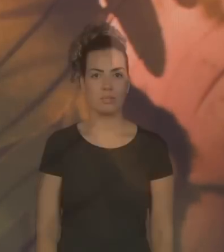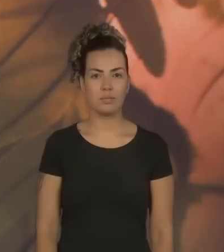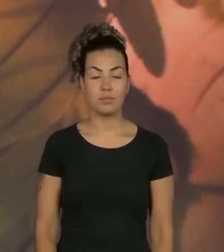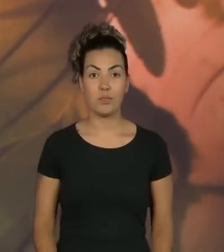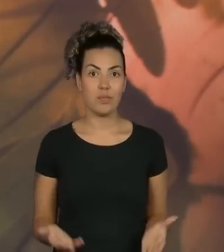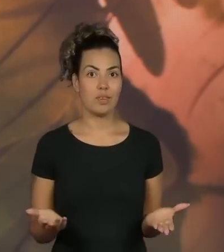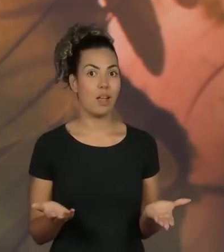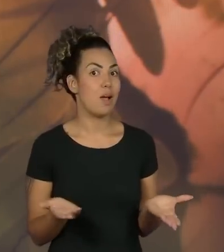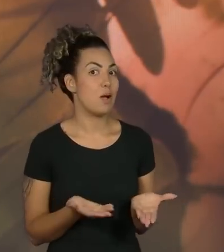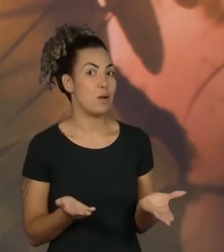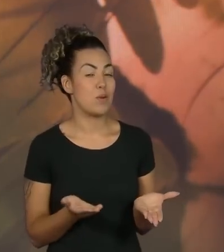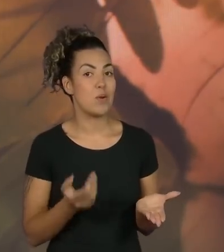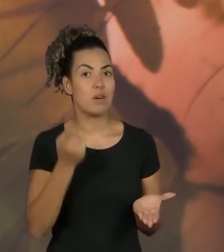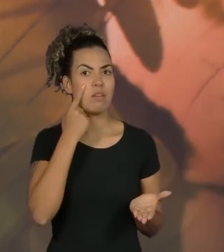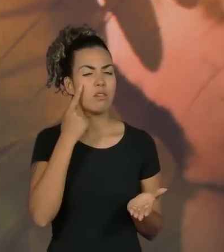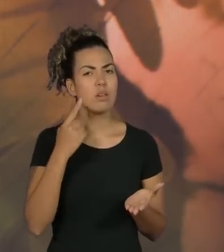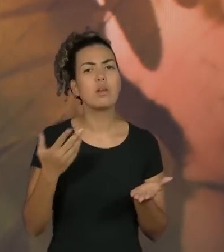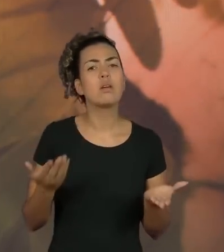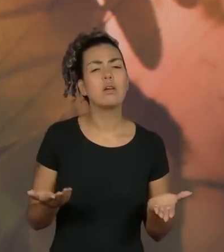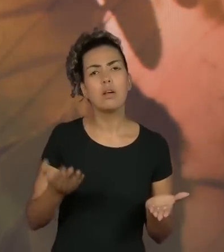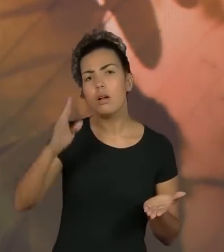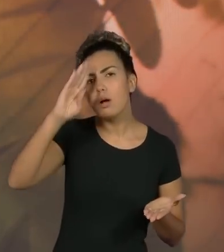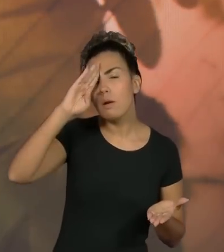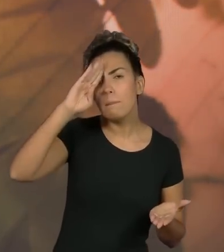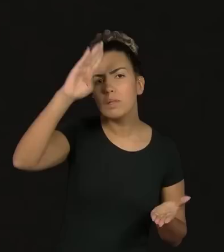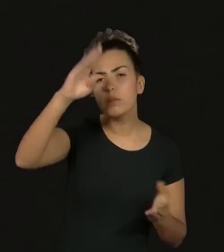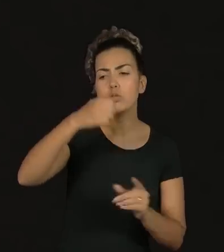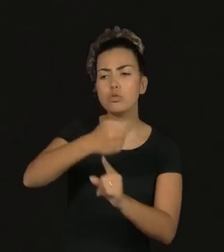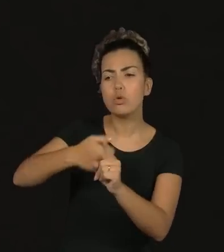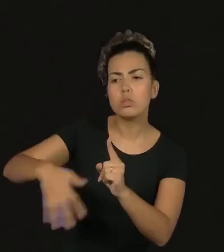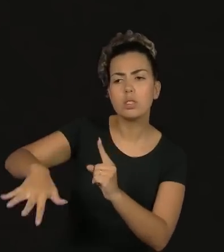Agora vamos aos principais fatos da área socioambiental.